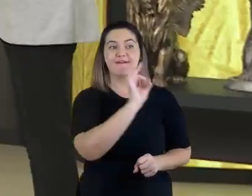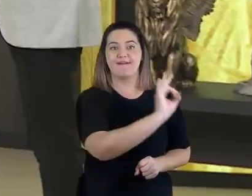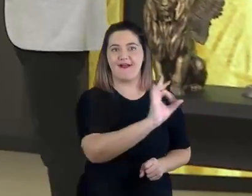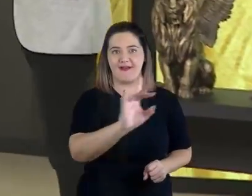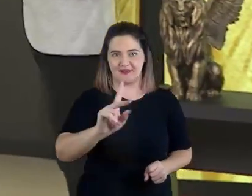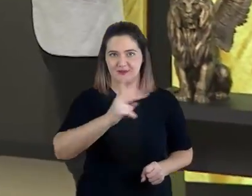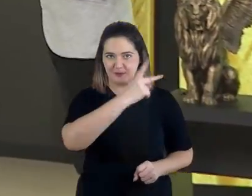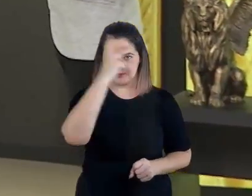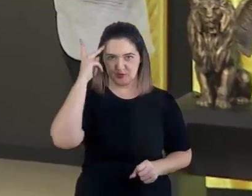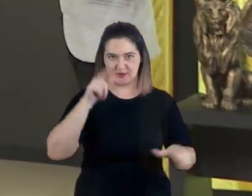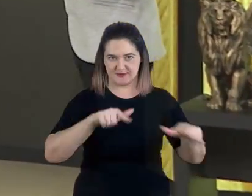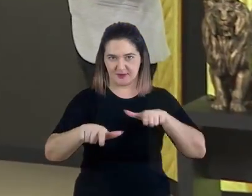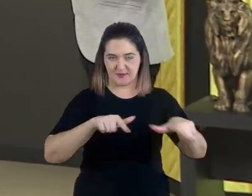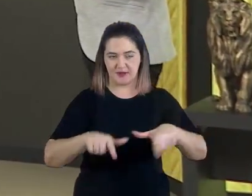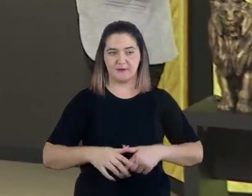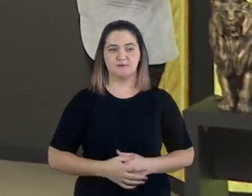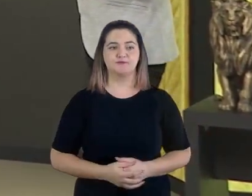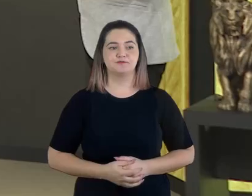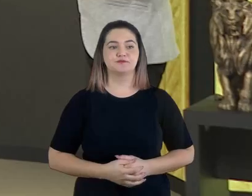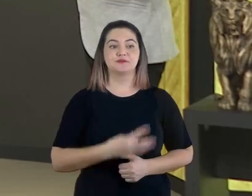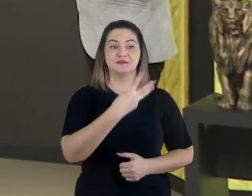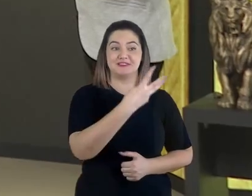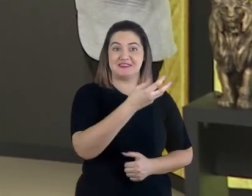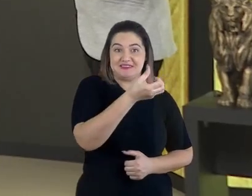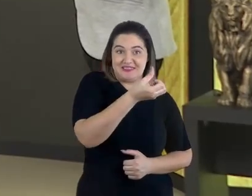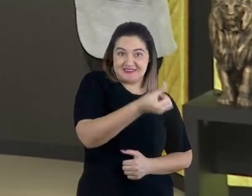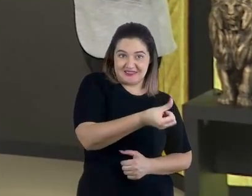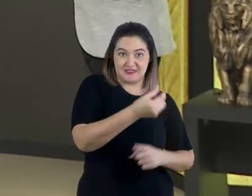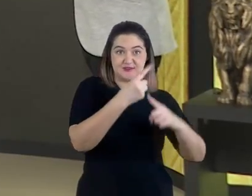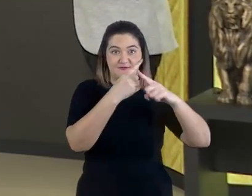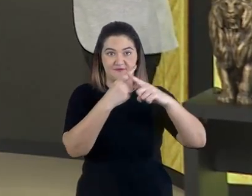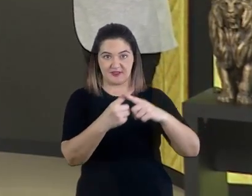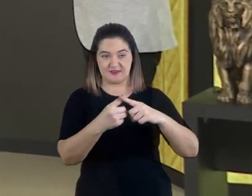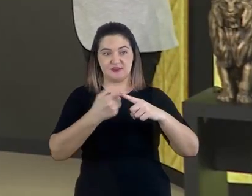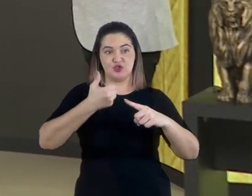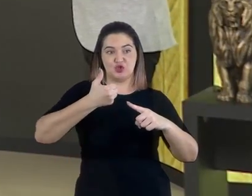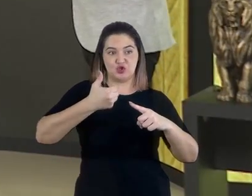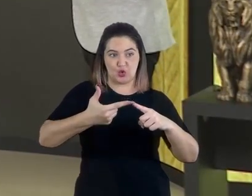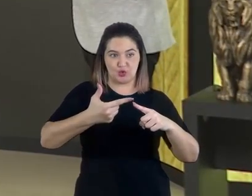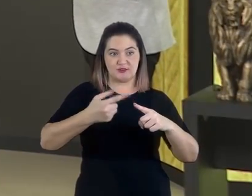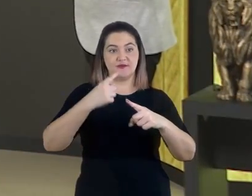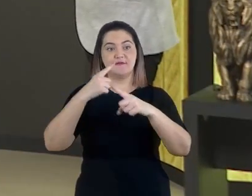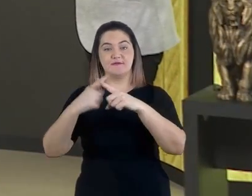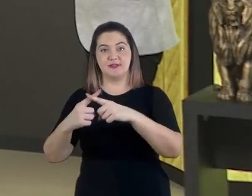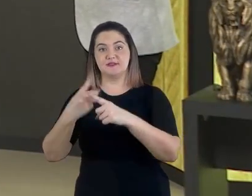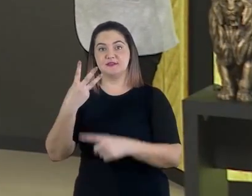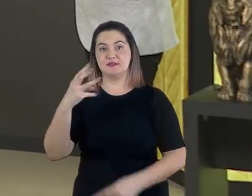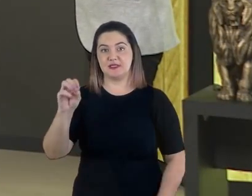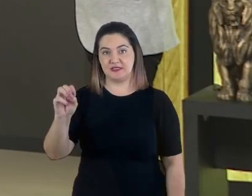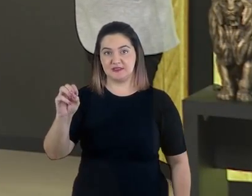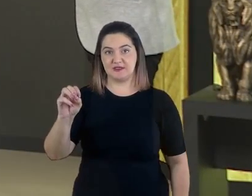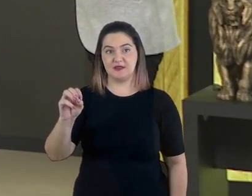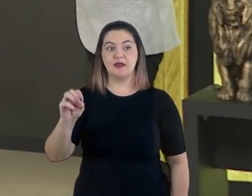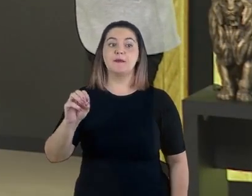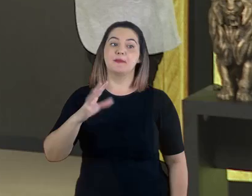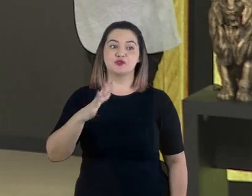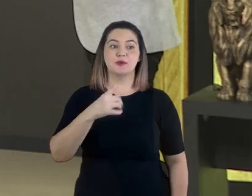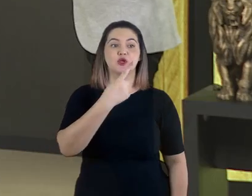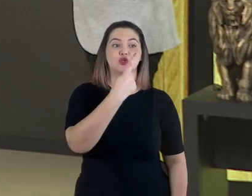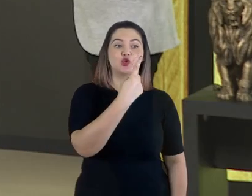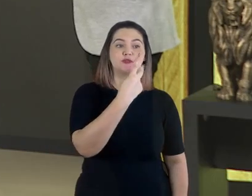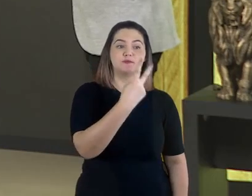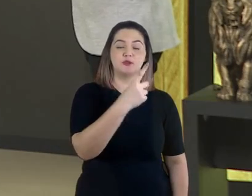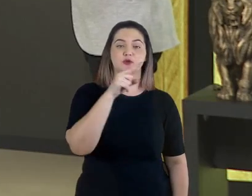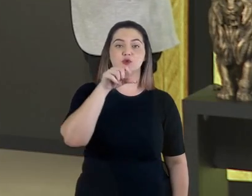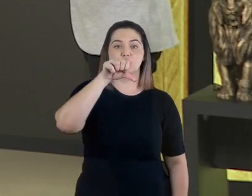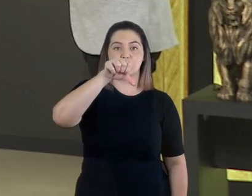aqui. 36 vezes 12 vezes 30, que dá 12.960 dias.